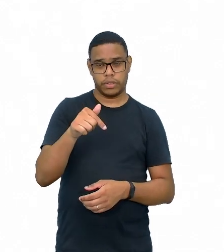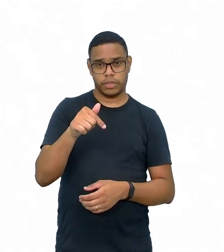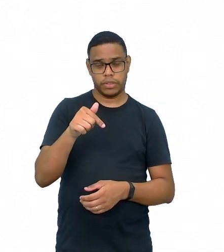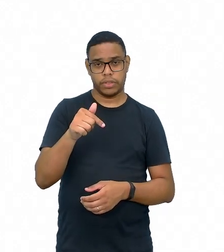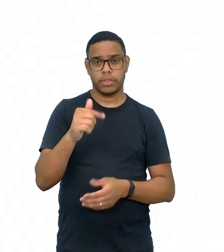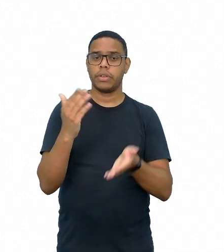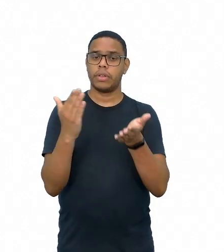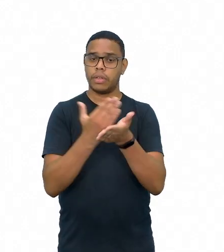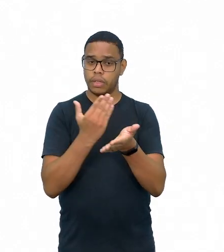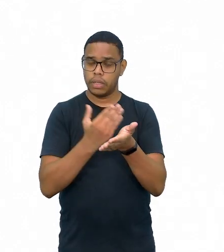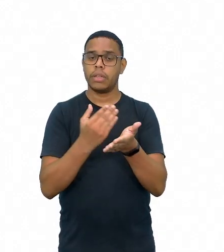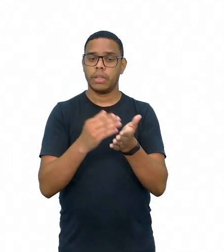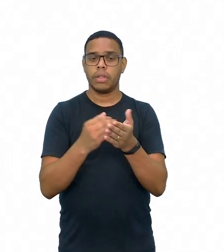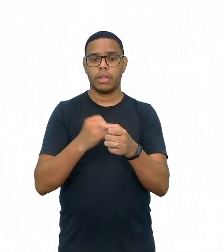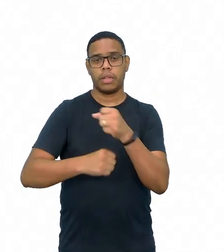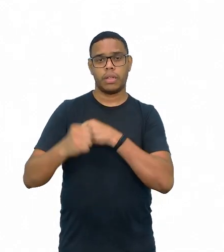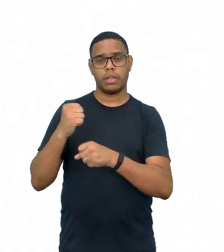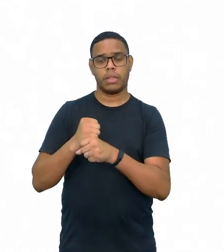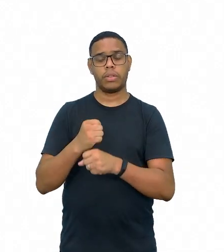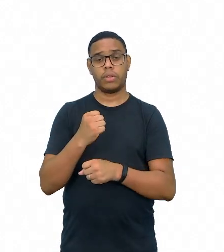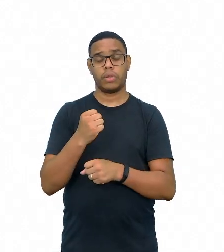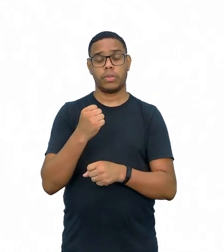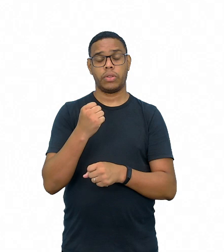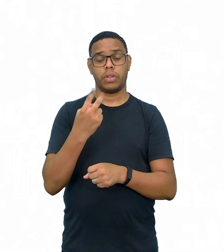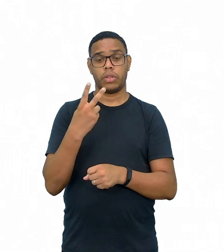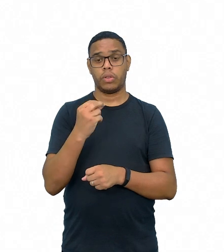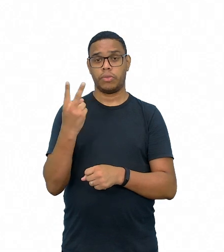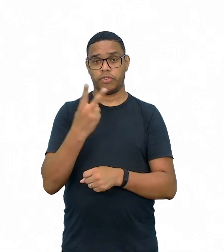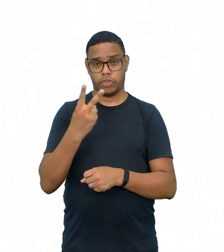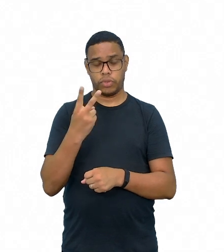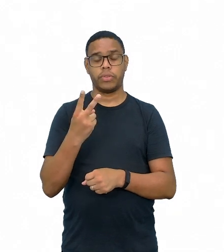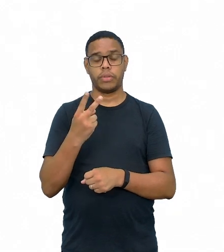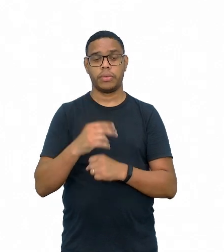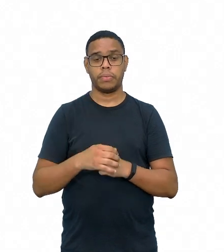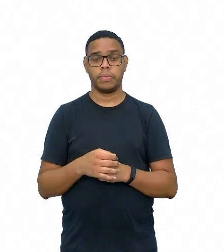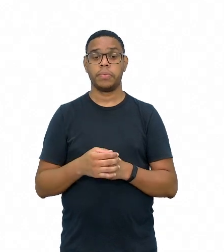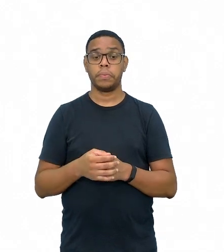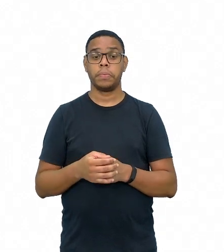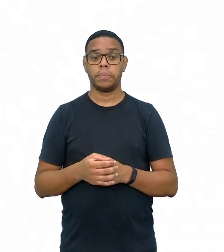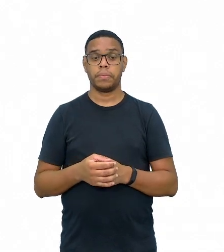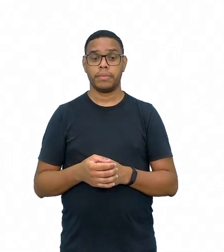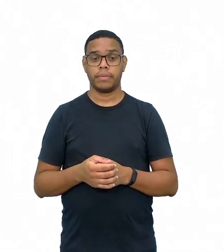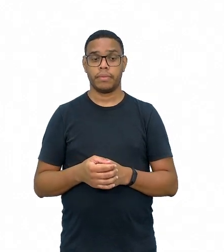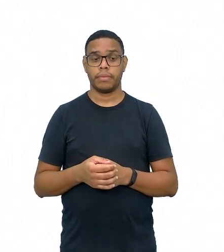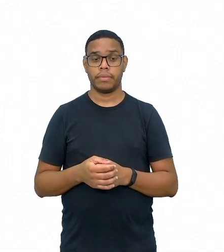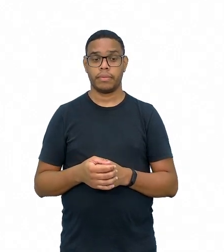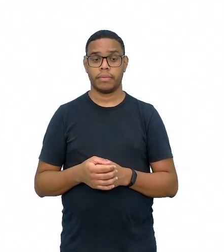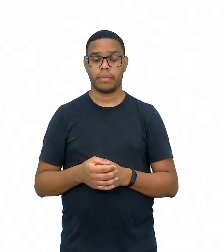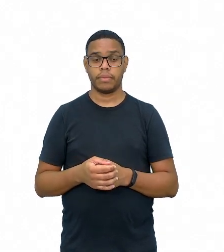No material de 2022 do professor, tá? Então, ali nós temos lá, fala,